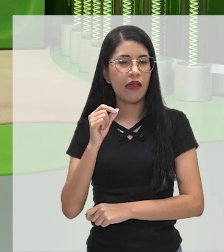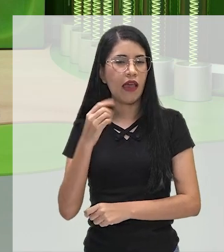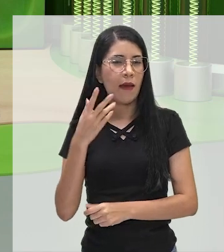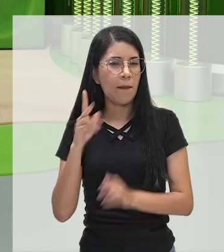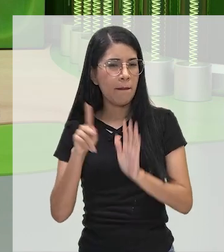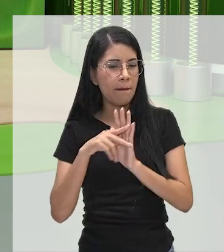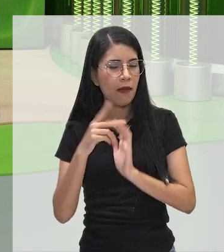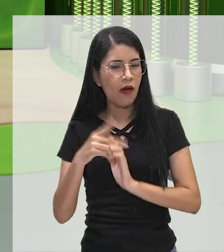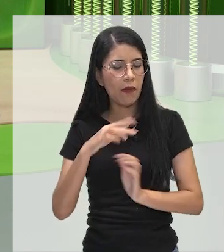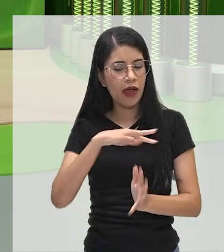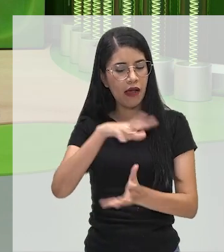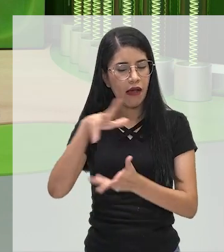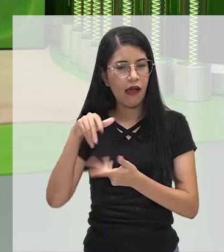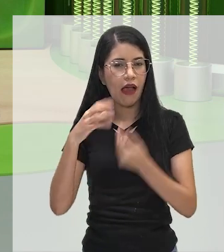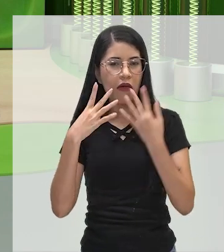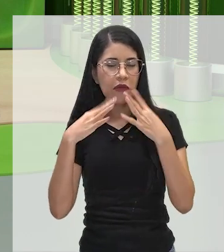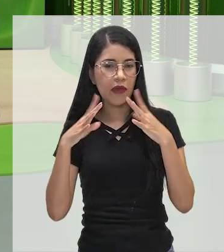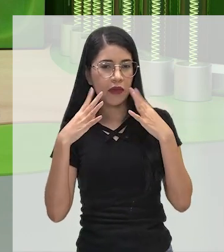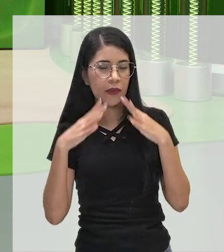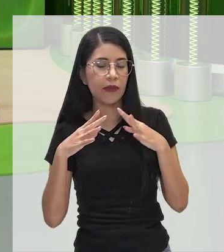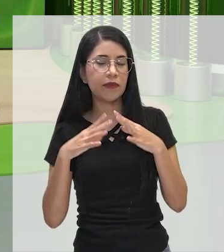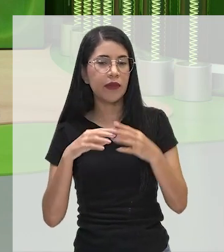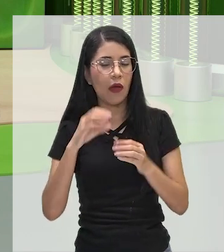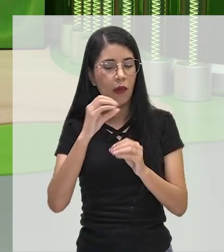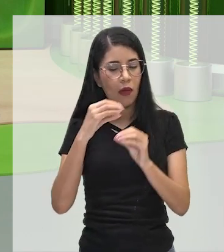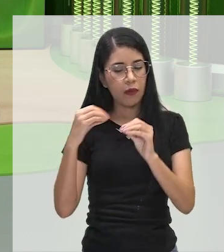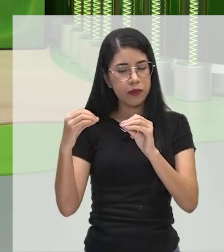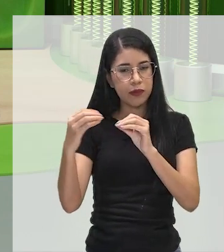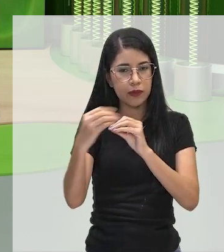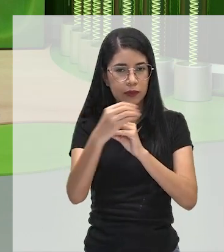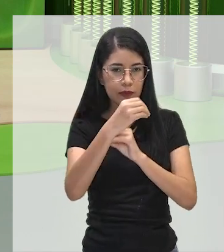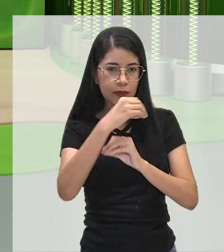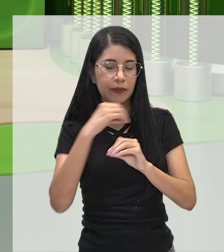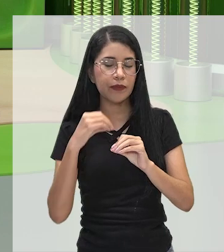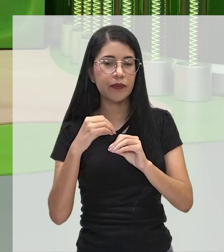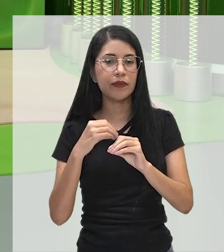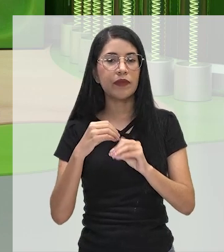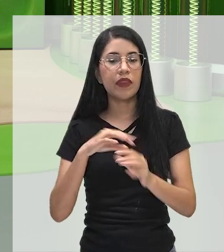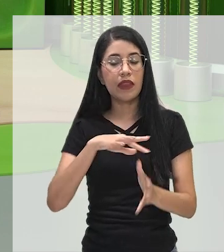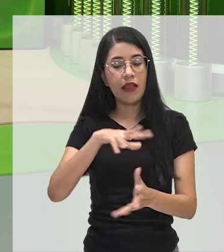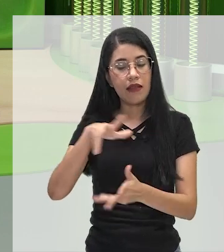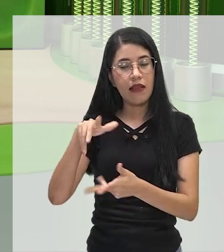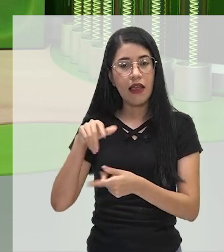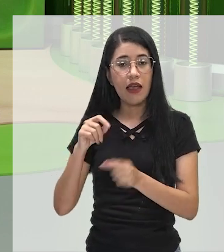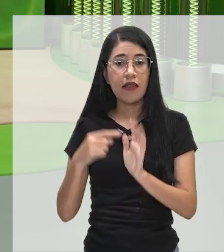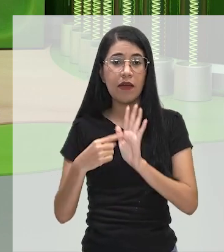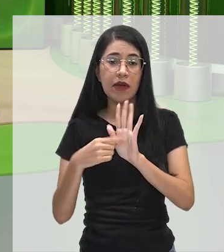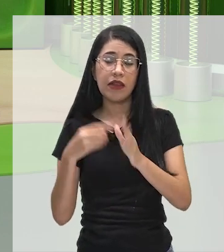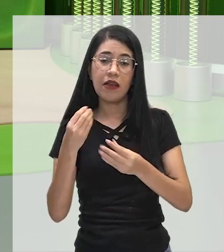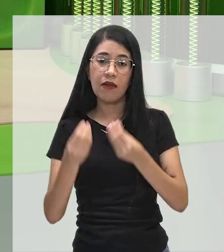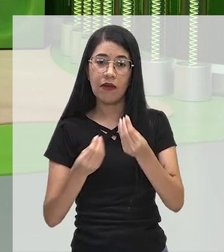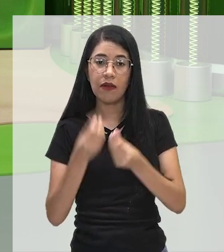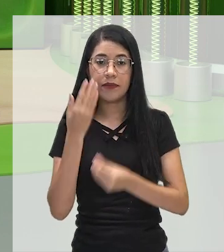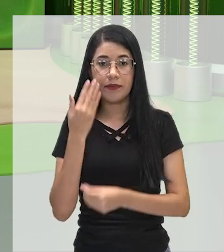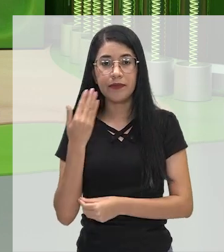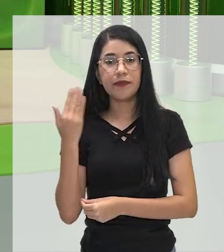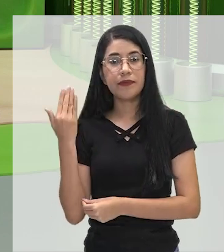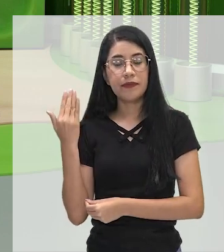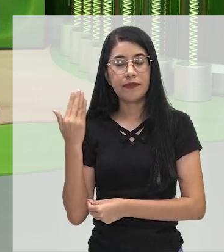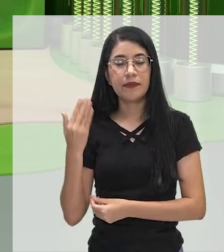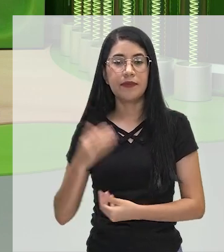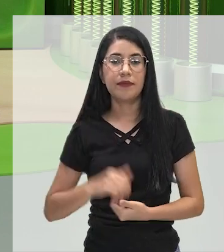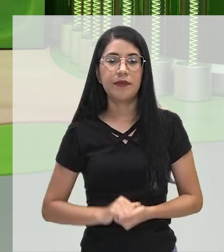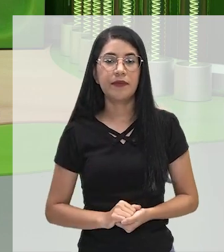já conhece, certo? Ela é o satélite natural do nosso planeta Terra. E ela vai se apresentar para a gente dessa forma como a gente